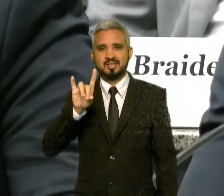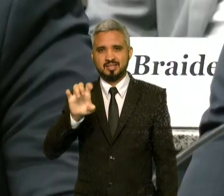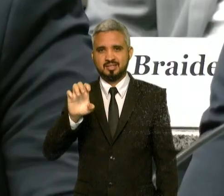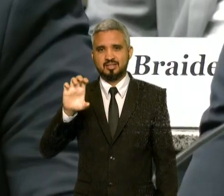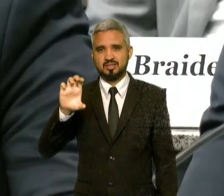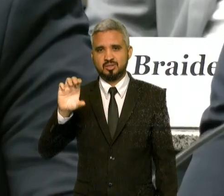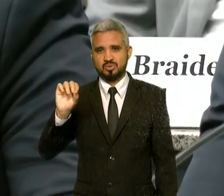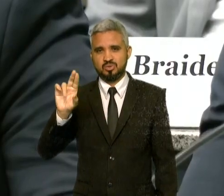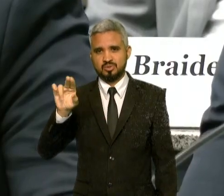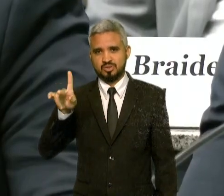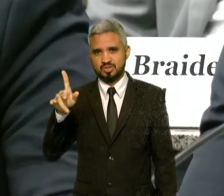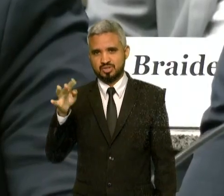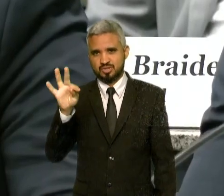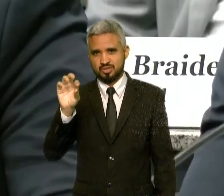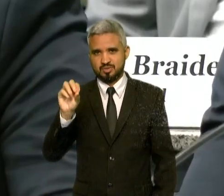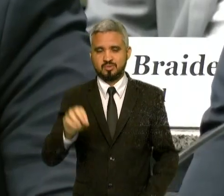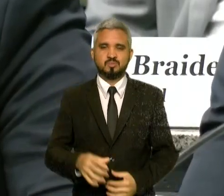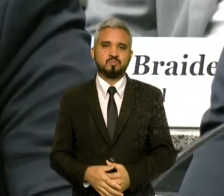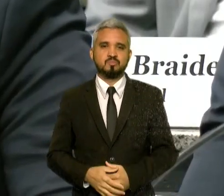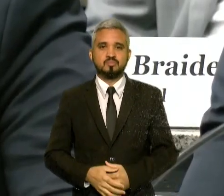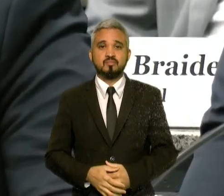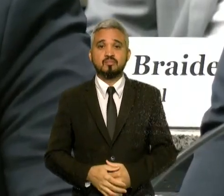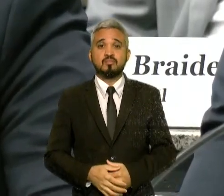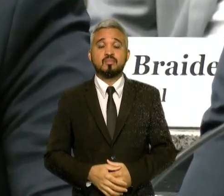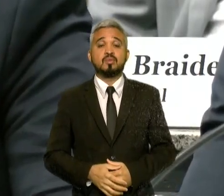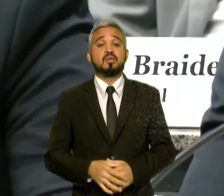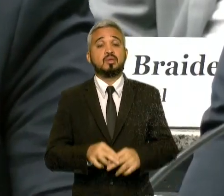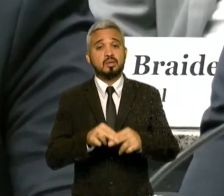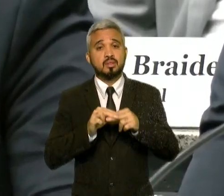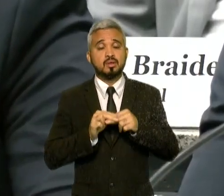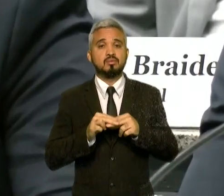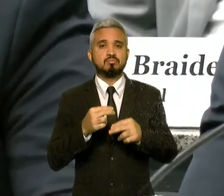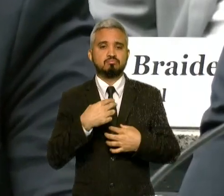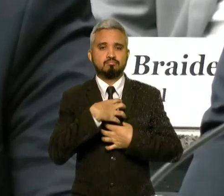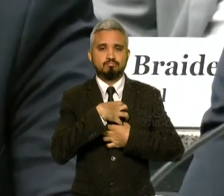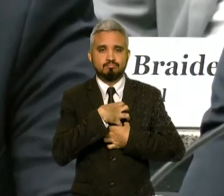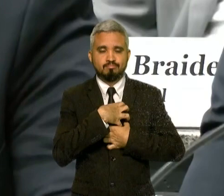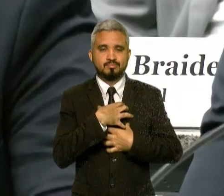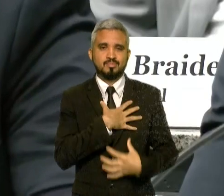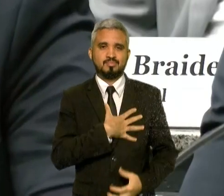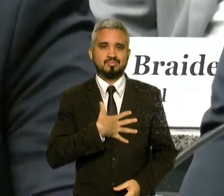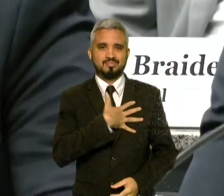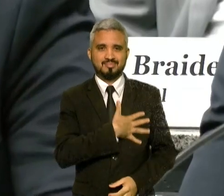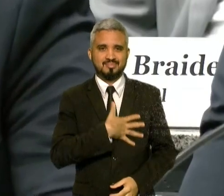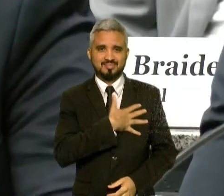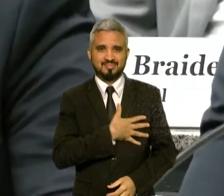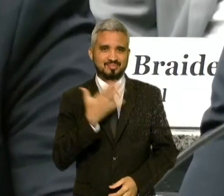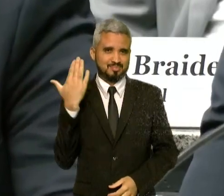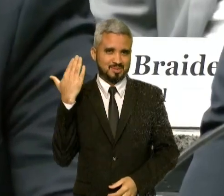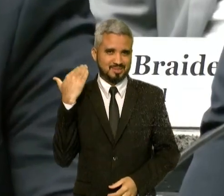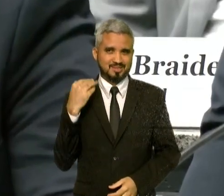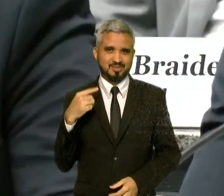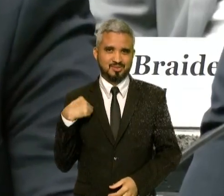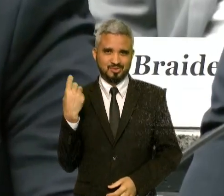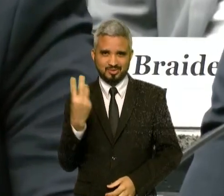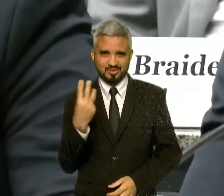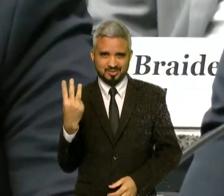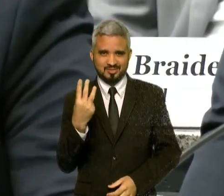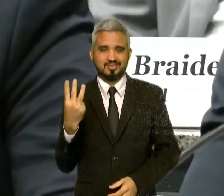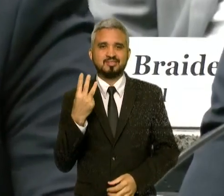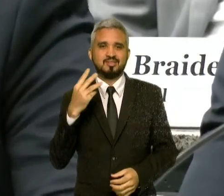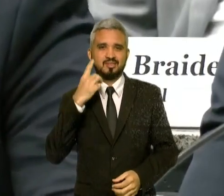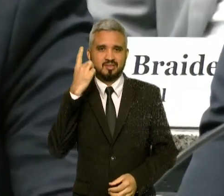de estar com vocês dois lá na Assembleia e também com o deputado Zé Gentil. E eu